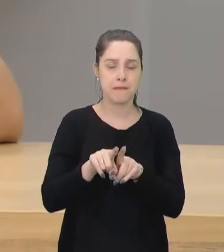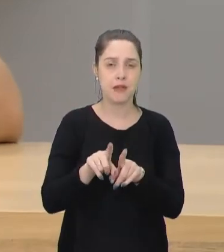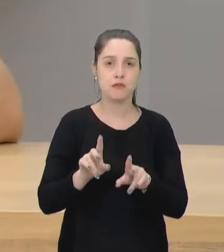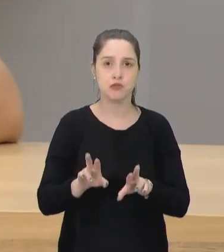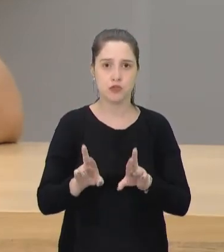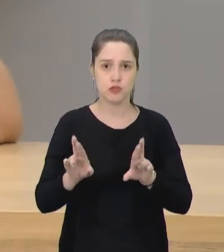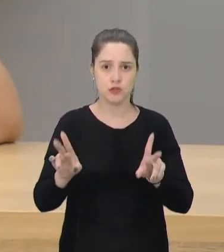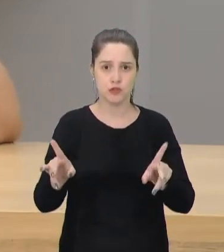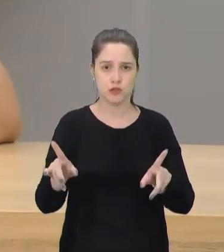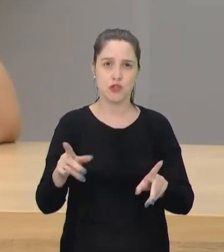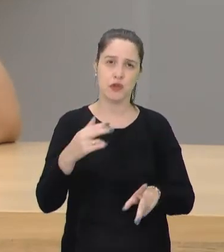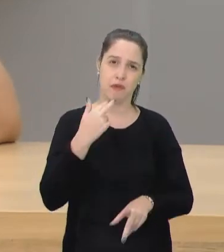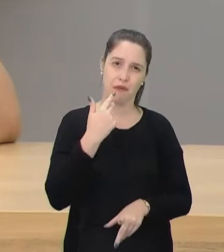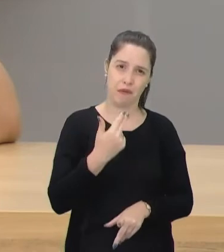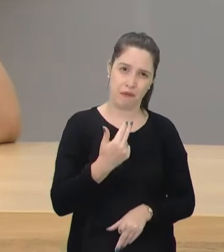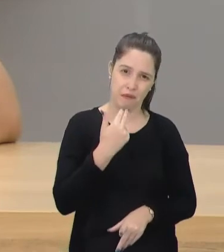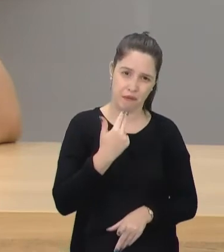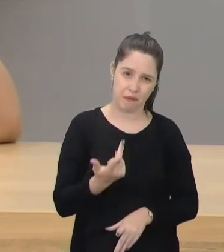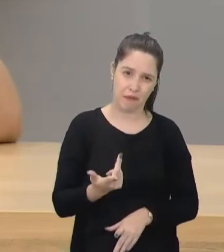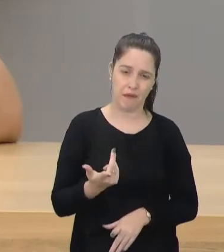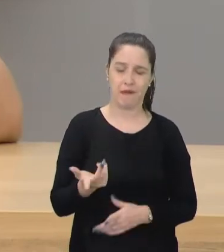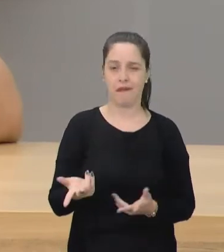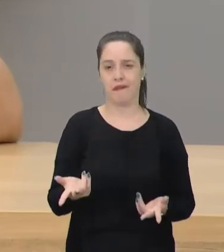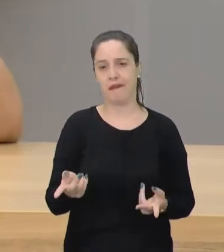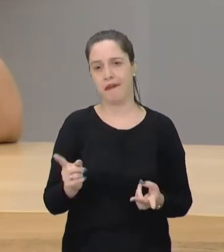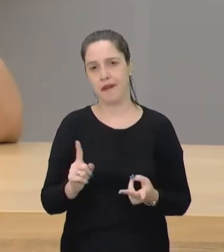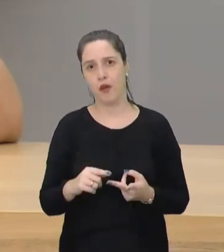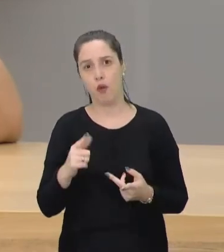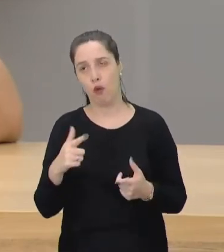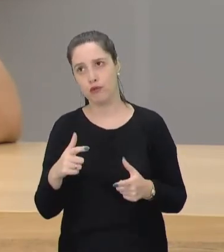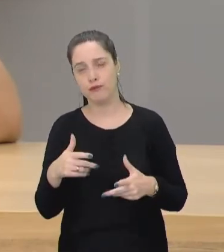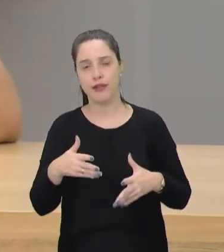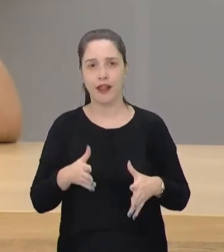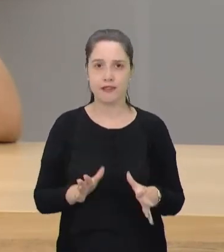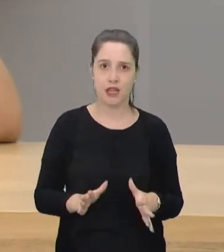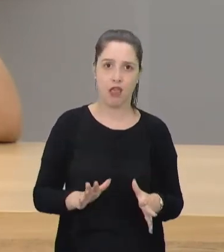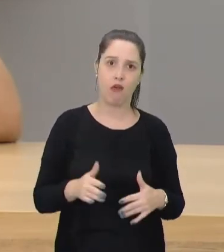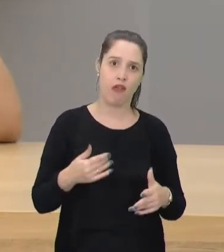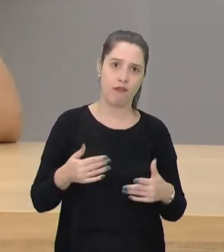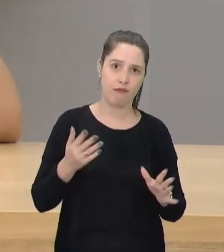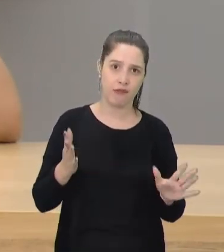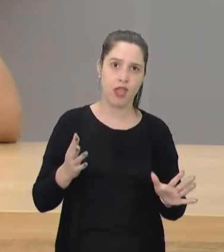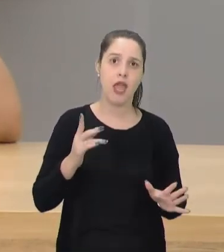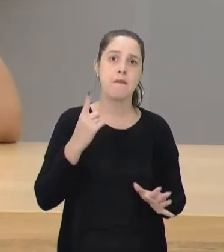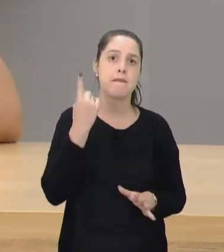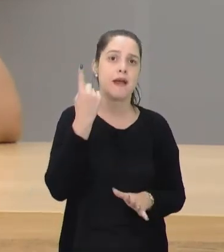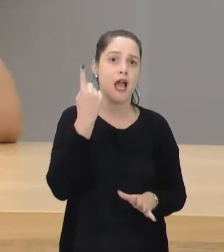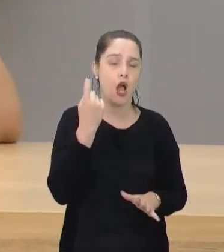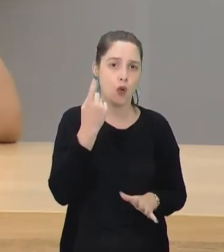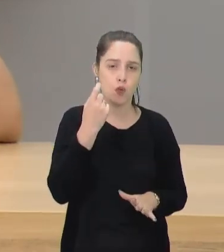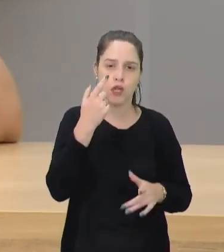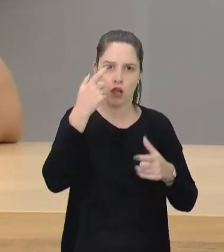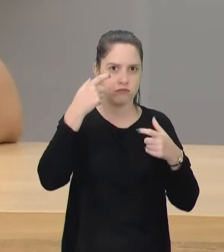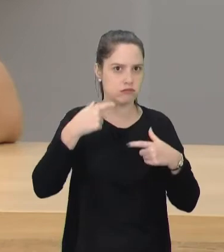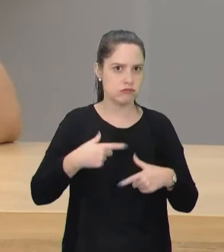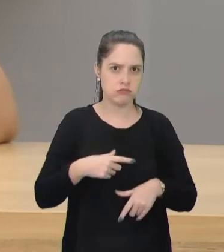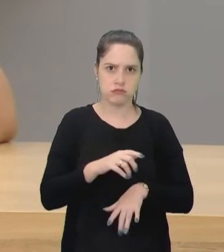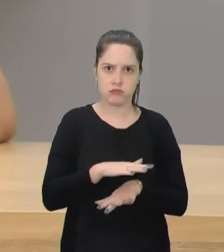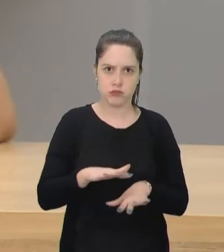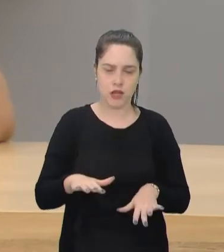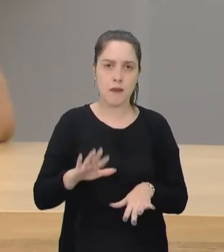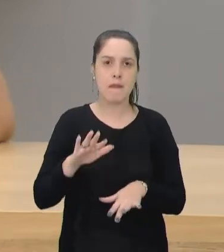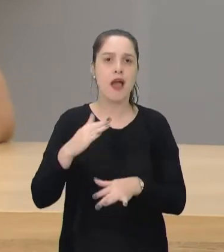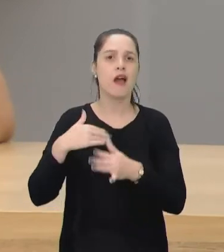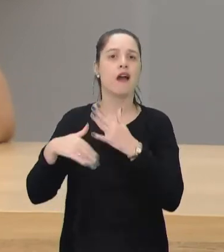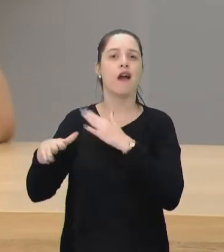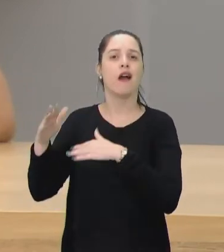diferenças de cor, etnia, de onde você nasceu, enfim, nós somos uma única espécie. Mas no século XIX